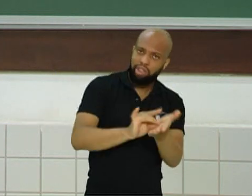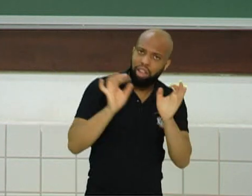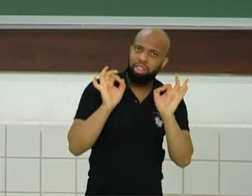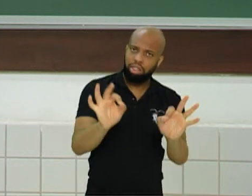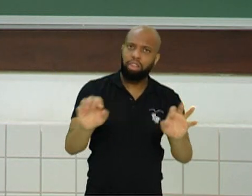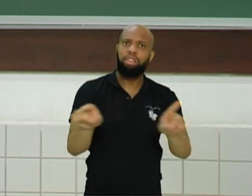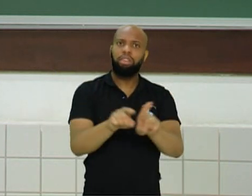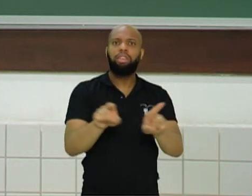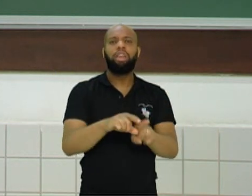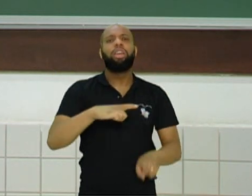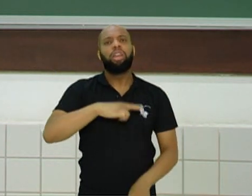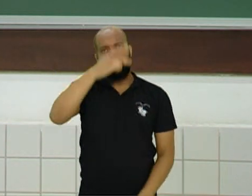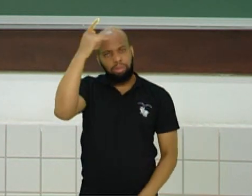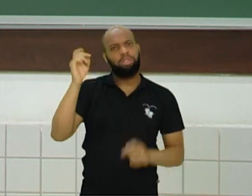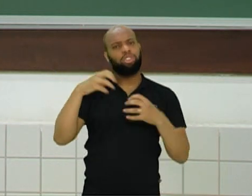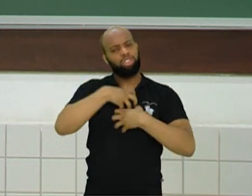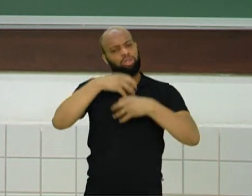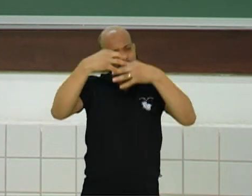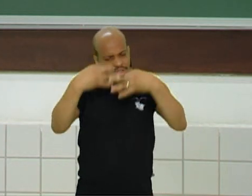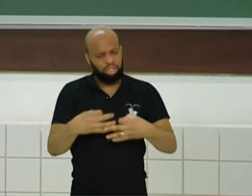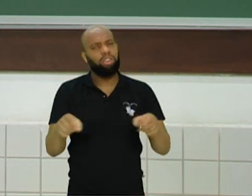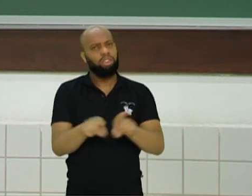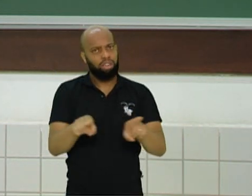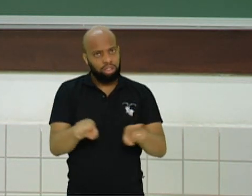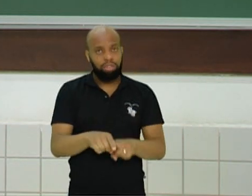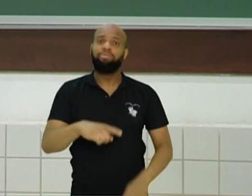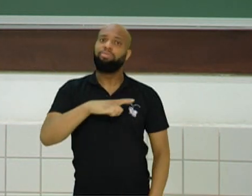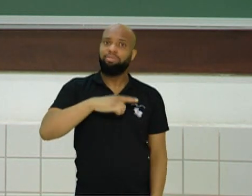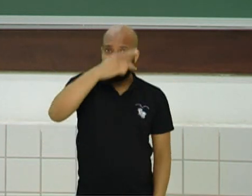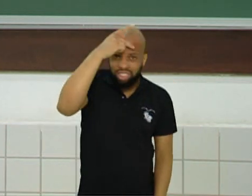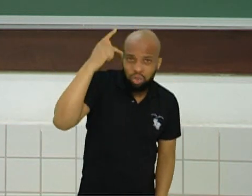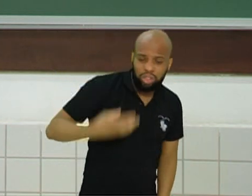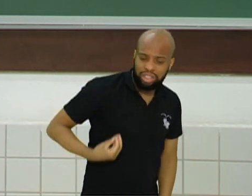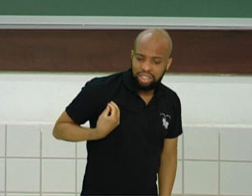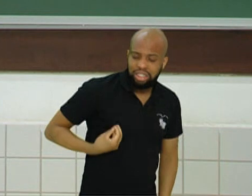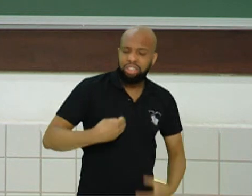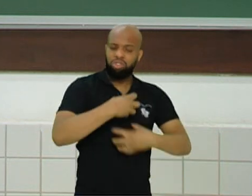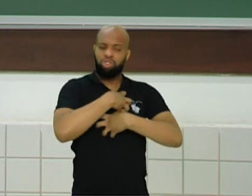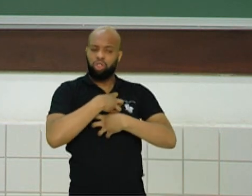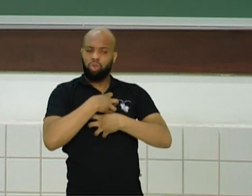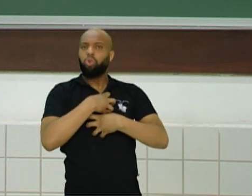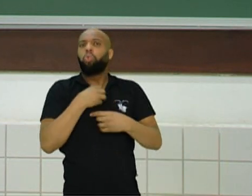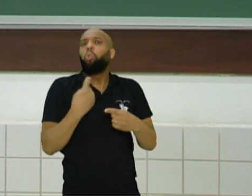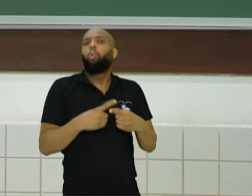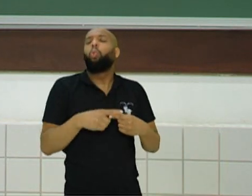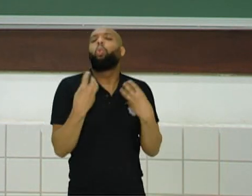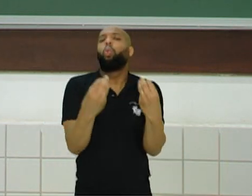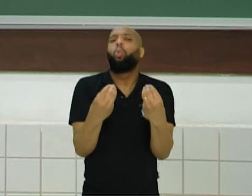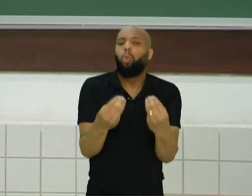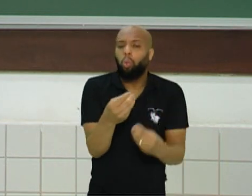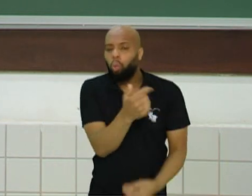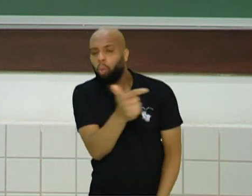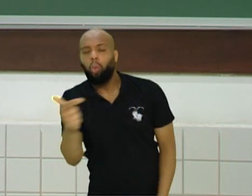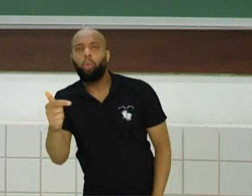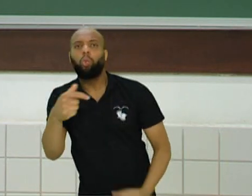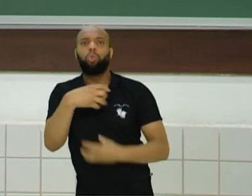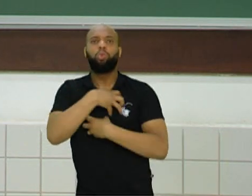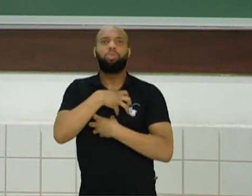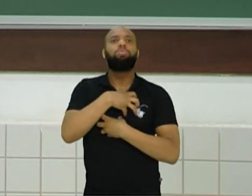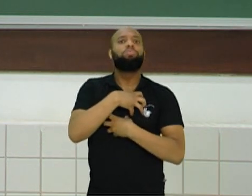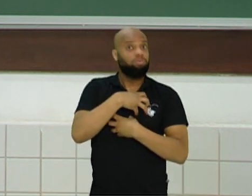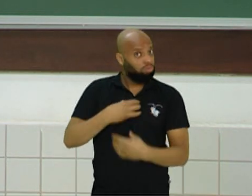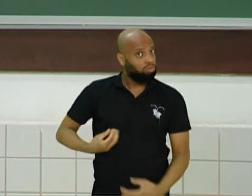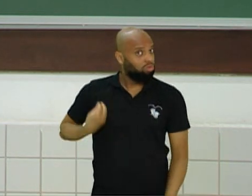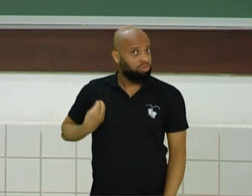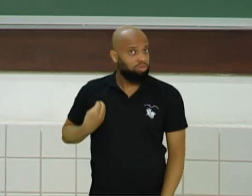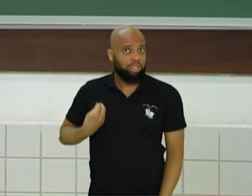tem muitas pessoas honestas, né? Tem as pessoas que estão ali porque não tiveram uma